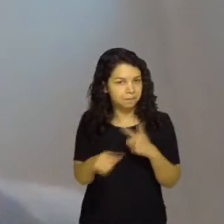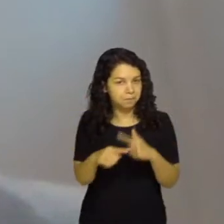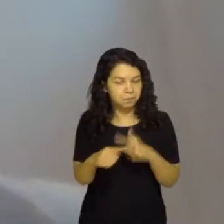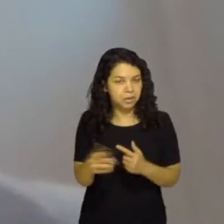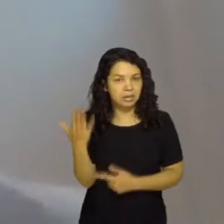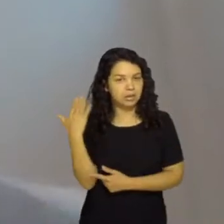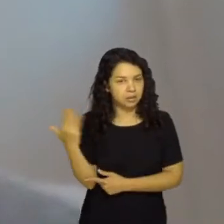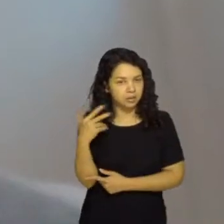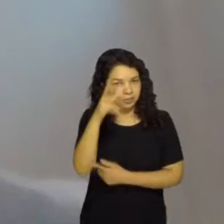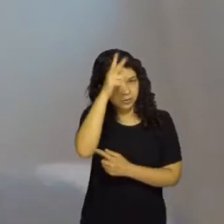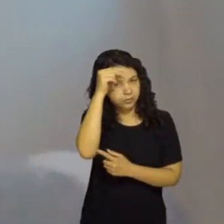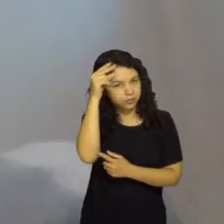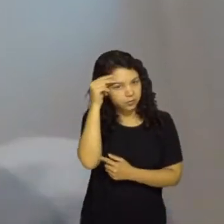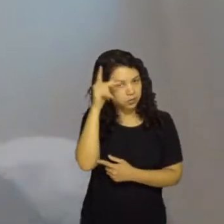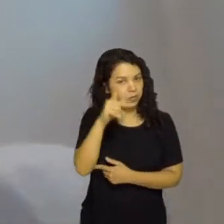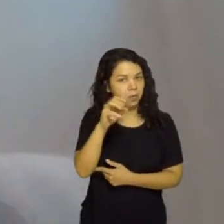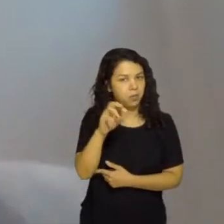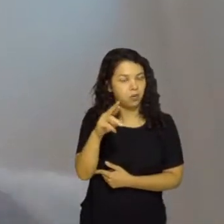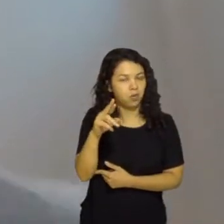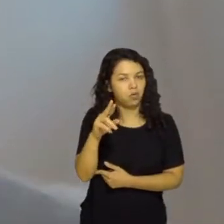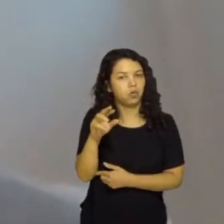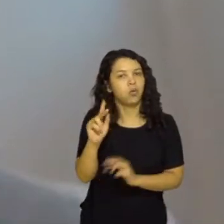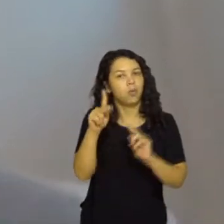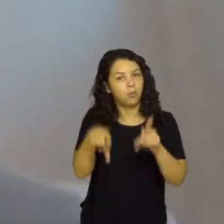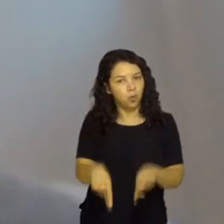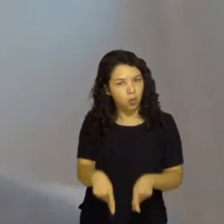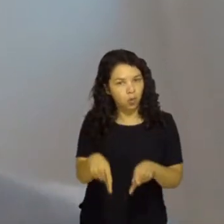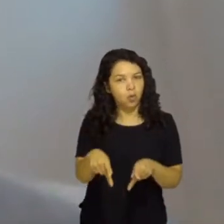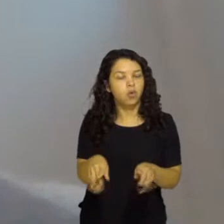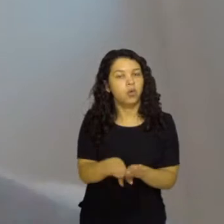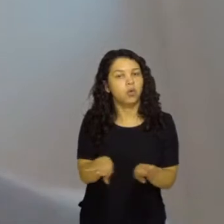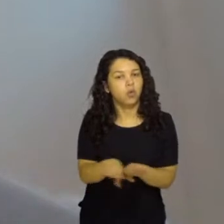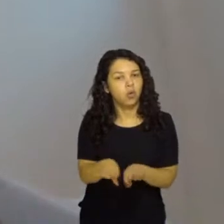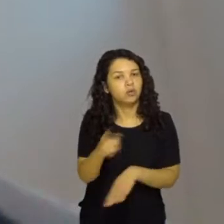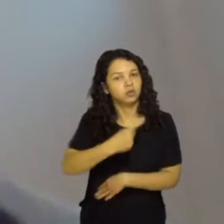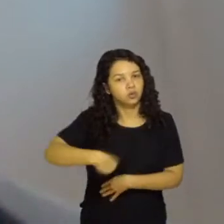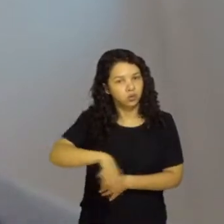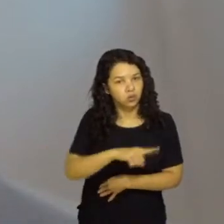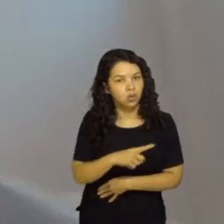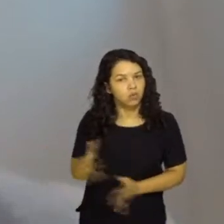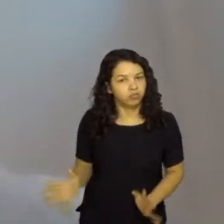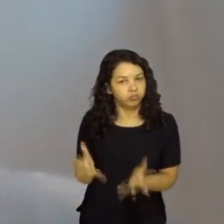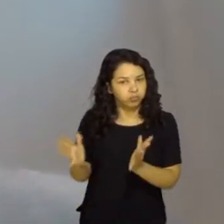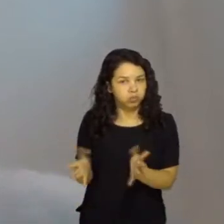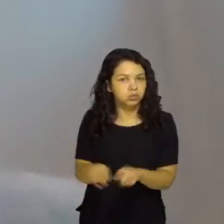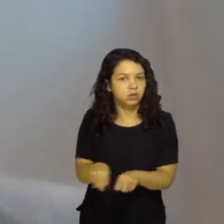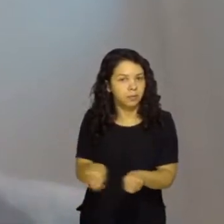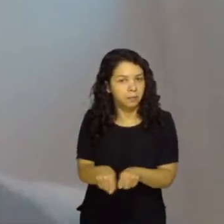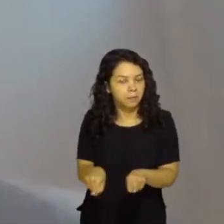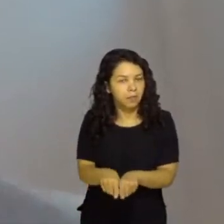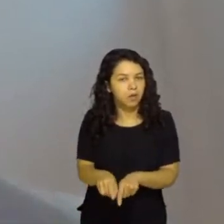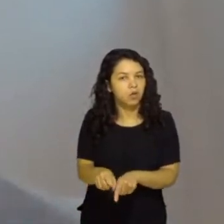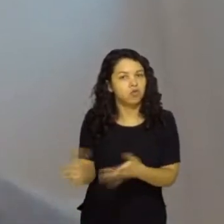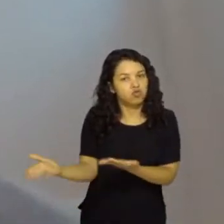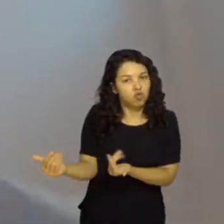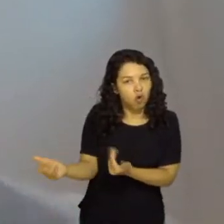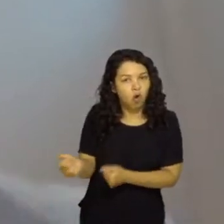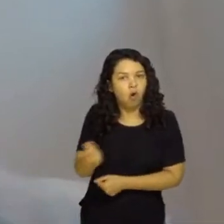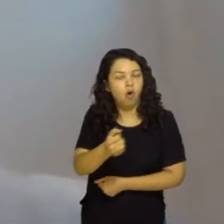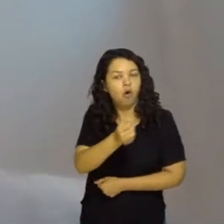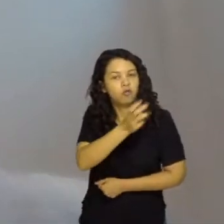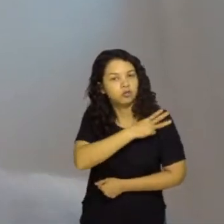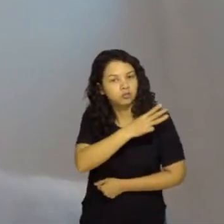também, utilizamos muito esse serviço, trazendo jovens do ensino médio e também do ensino superior para